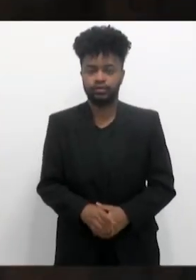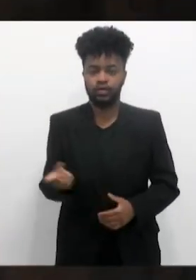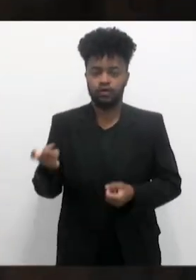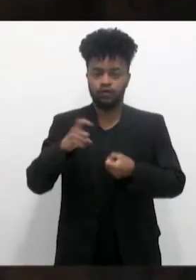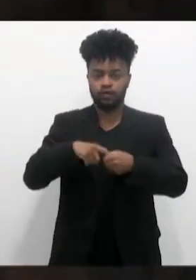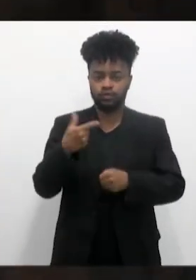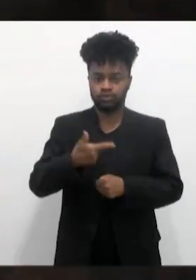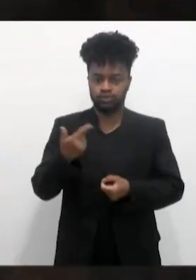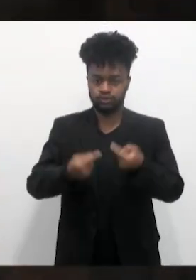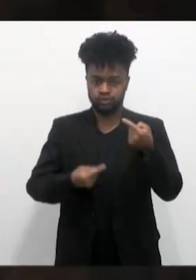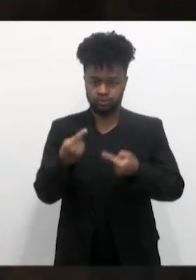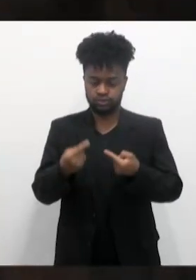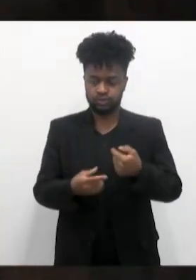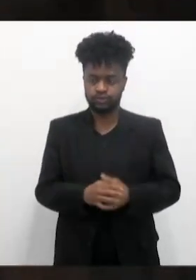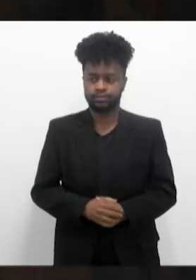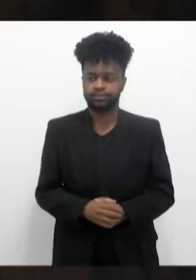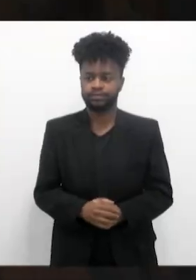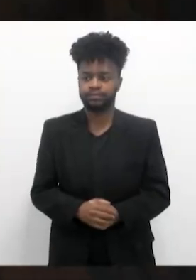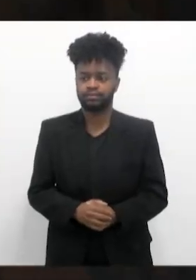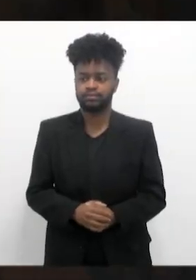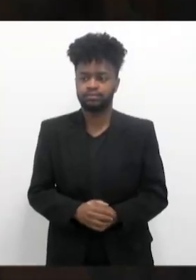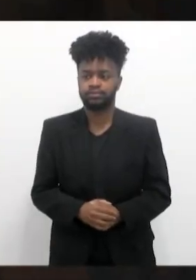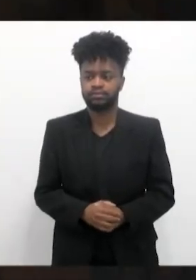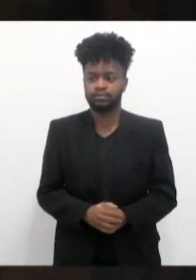segunda discussão.